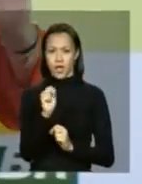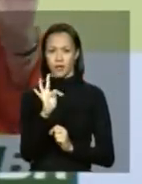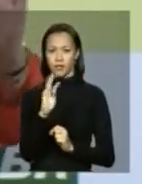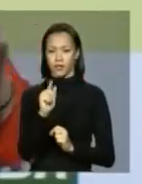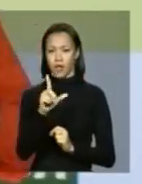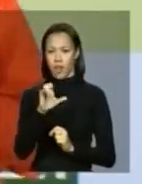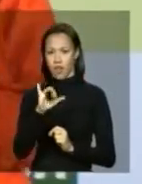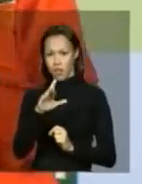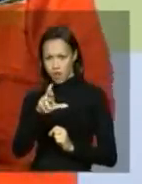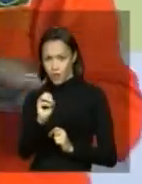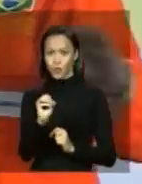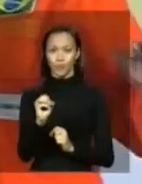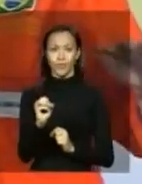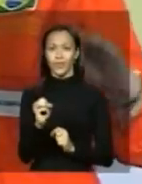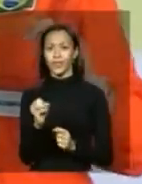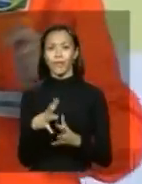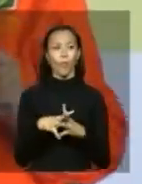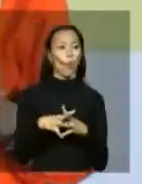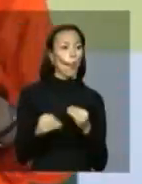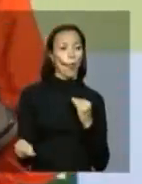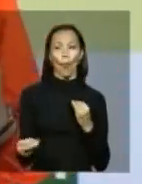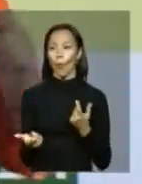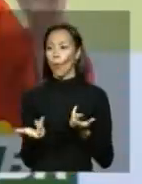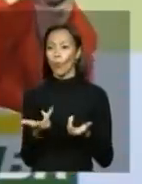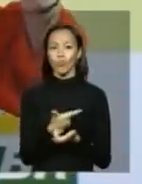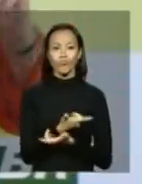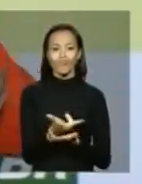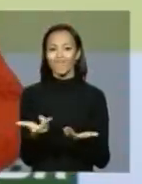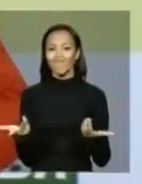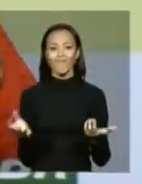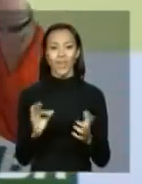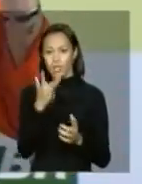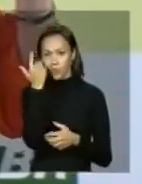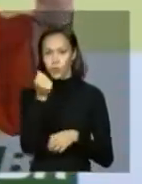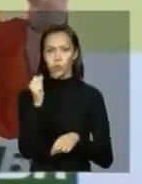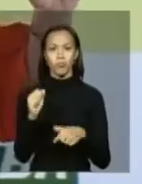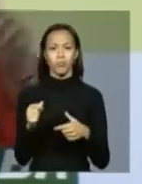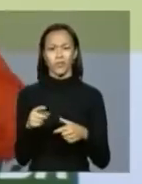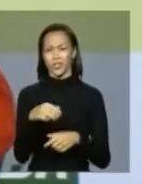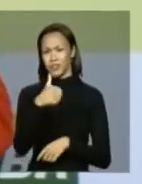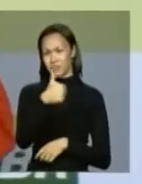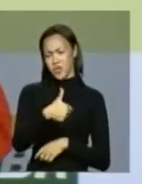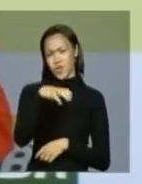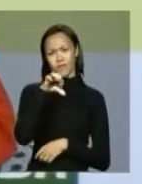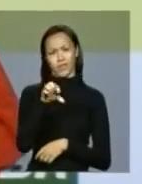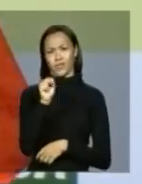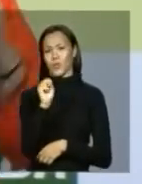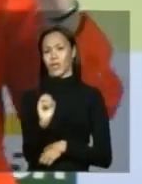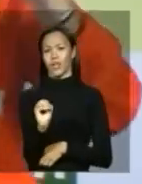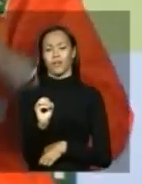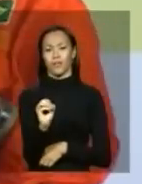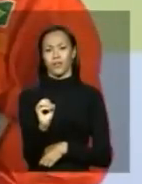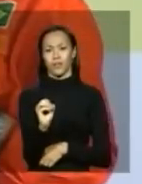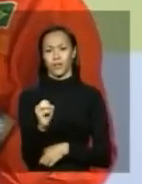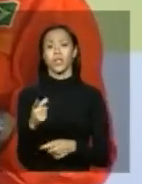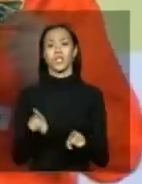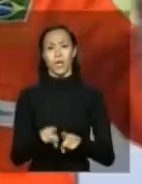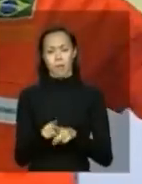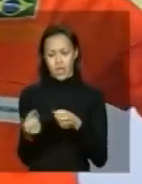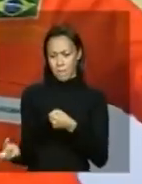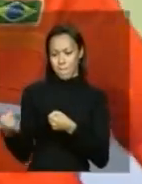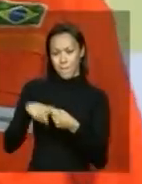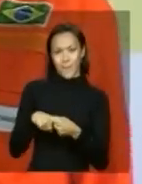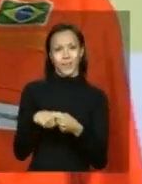que estavam desaparecidos do nosso cenário desde 1980. Parcerias